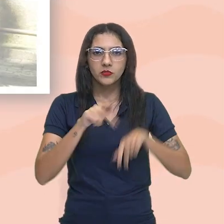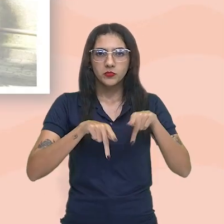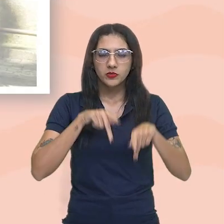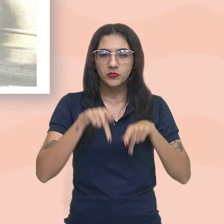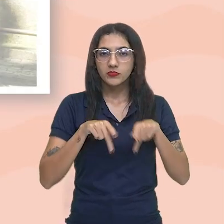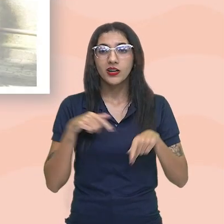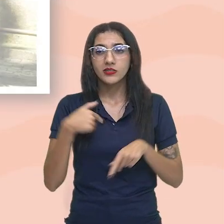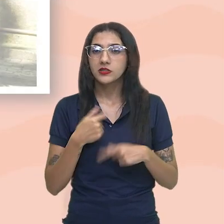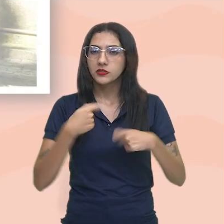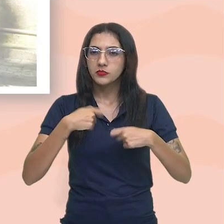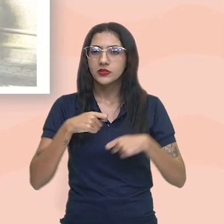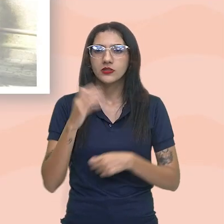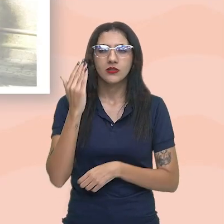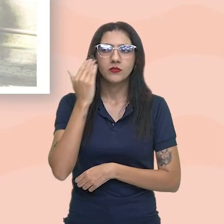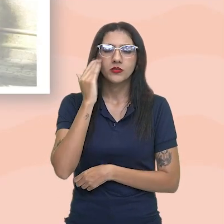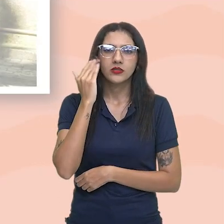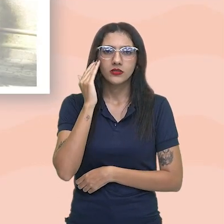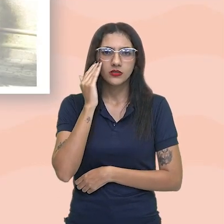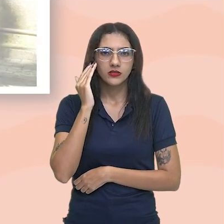efetivamente entender, né,